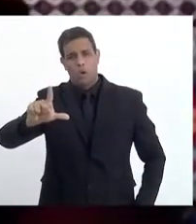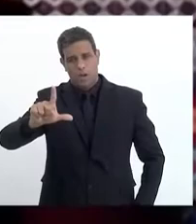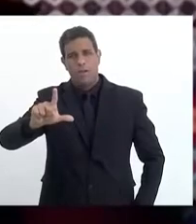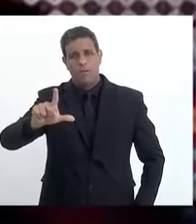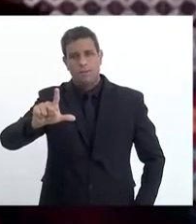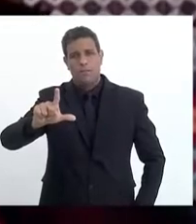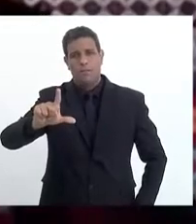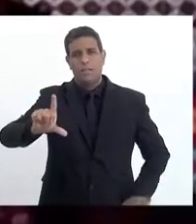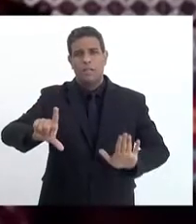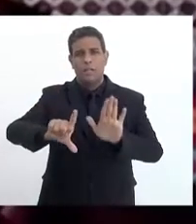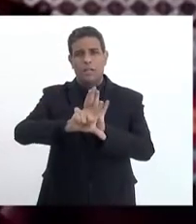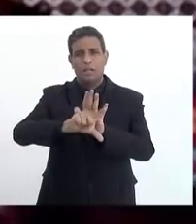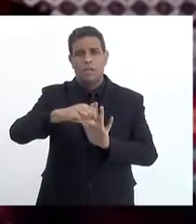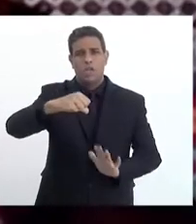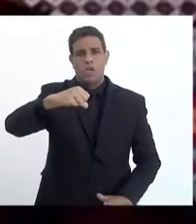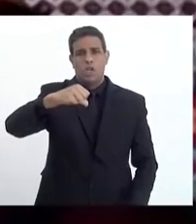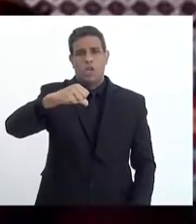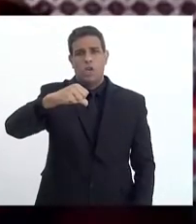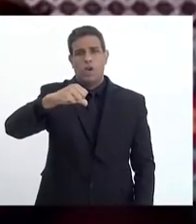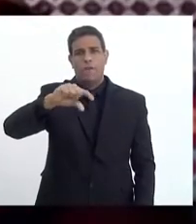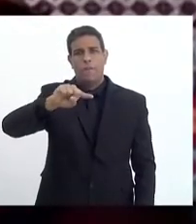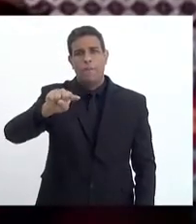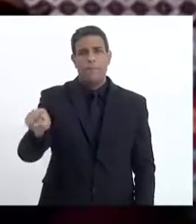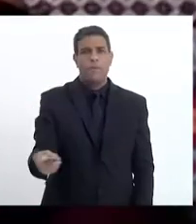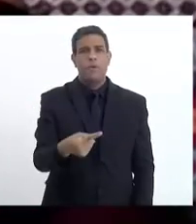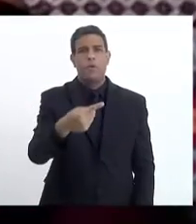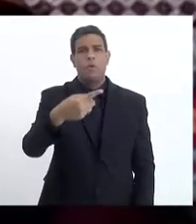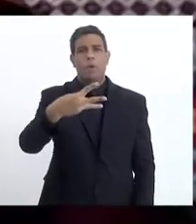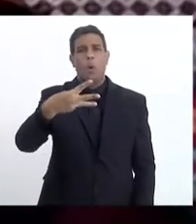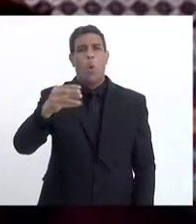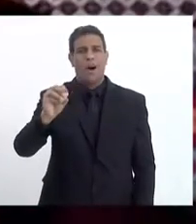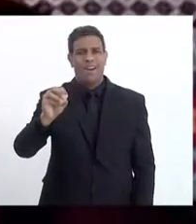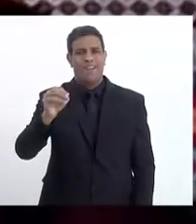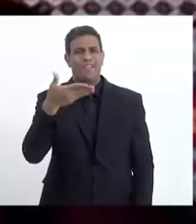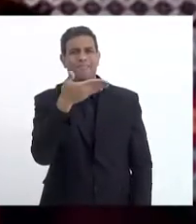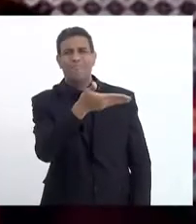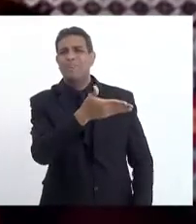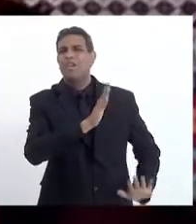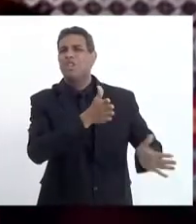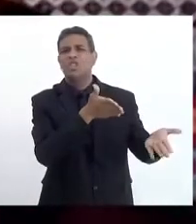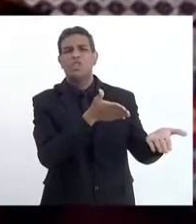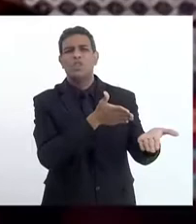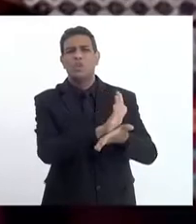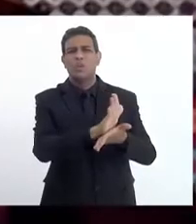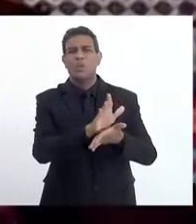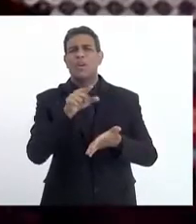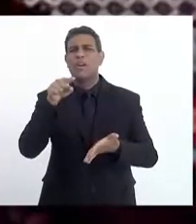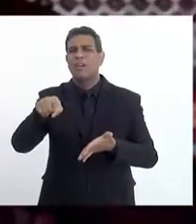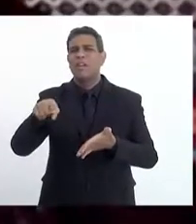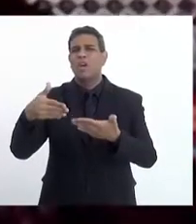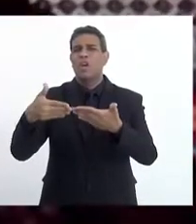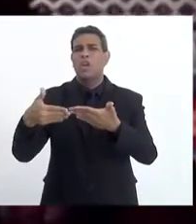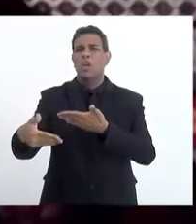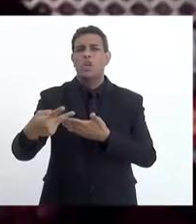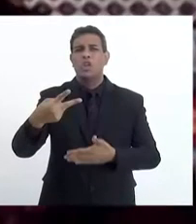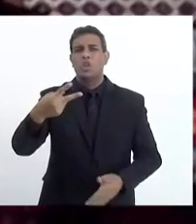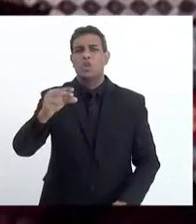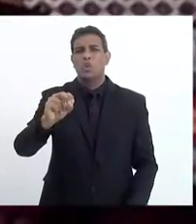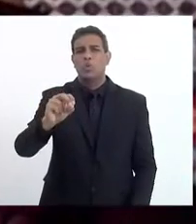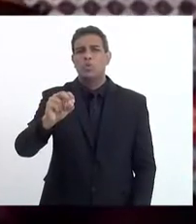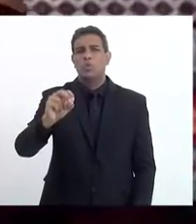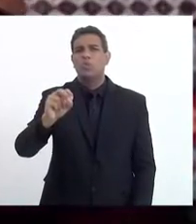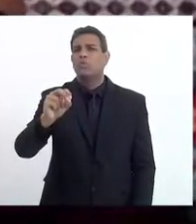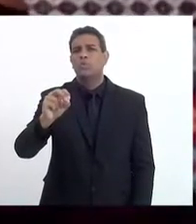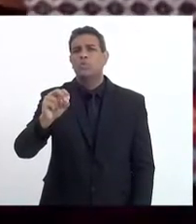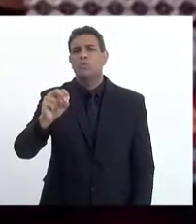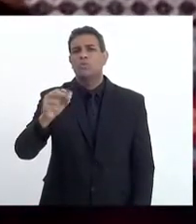projeto de lei 9040. Acho que está superado. De 2020. Não ouvi. Oi, deputado Luiz Paulo, não